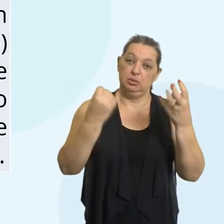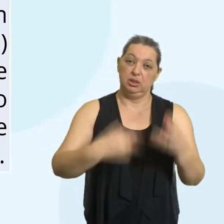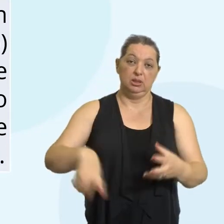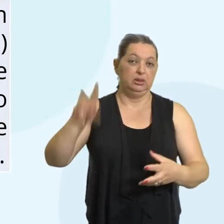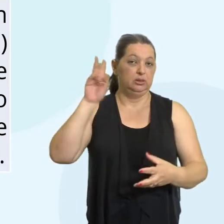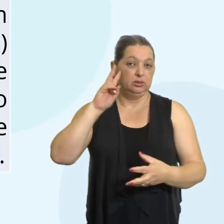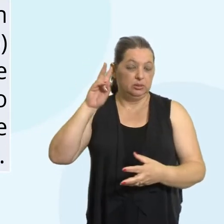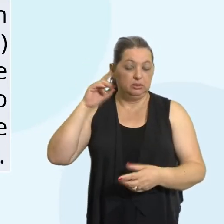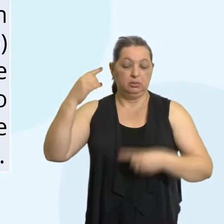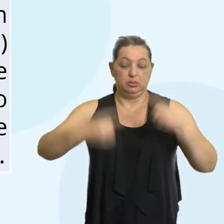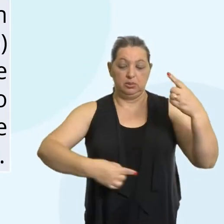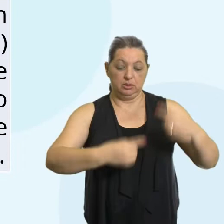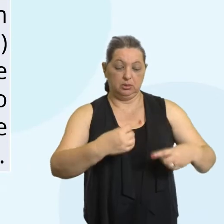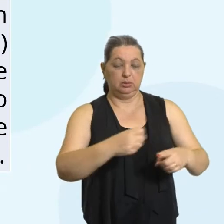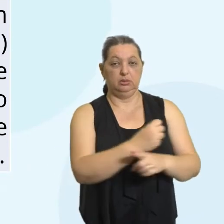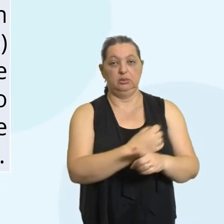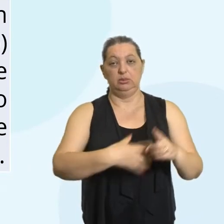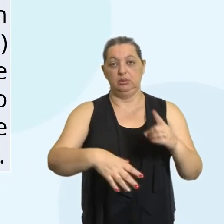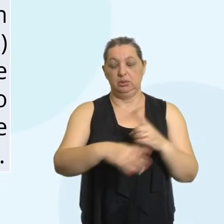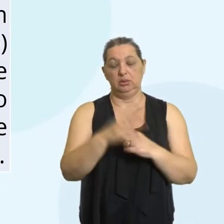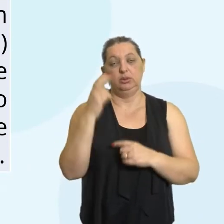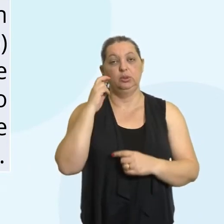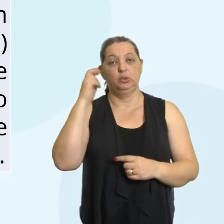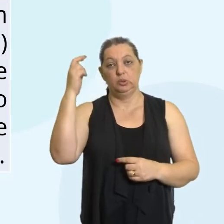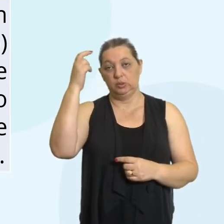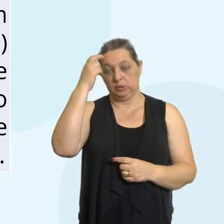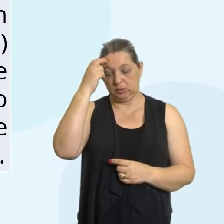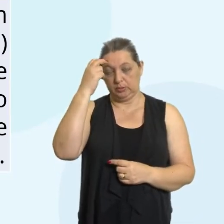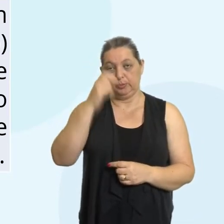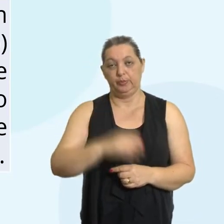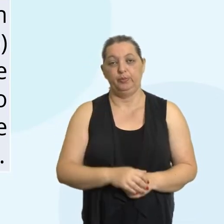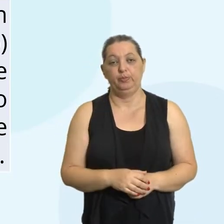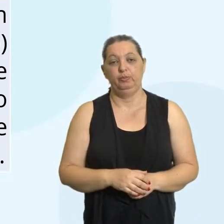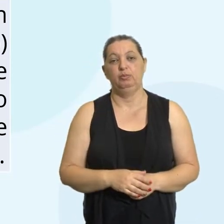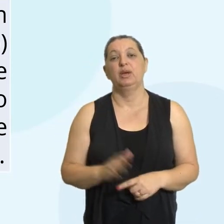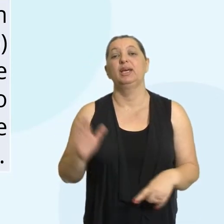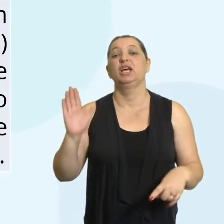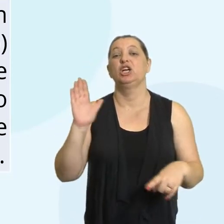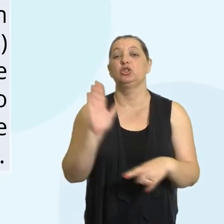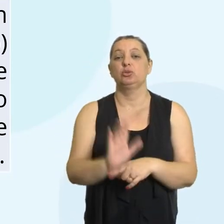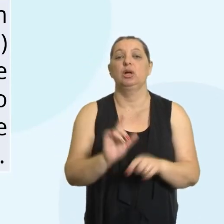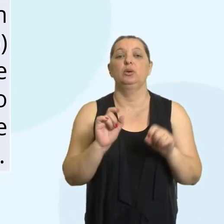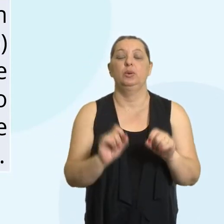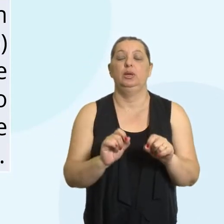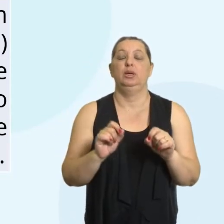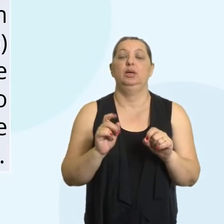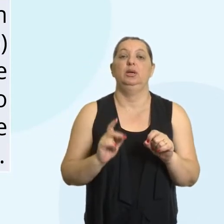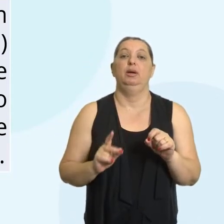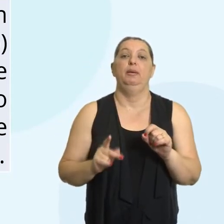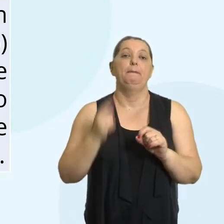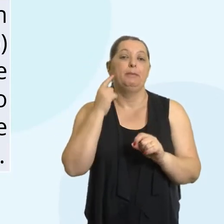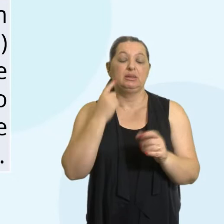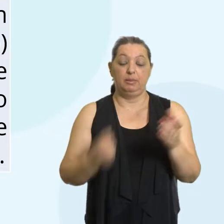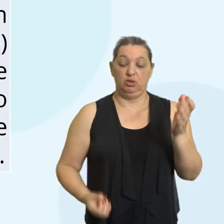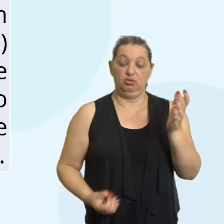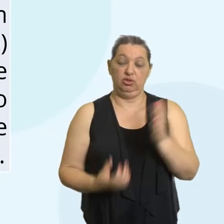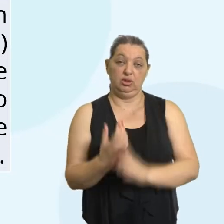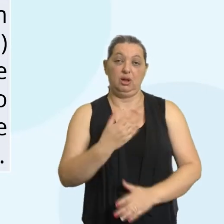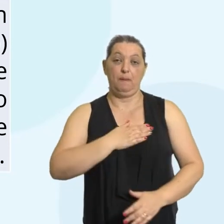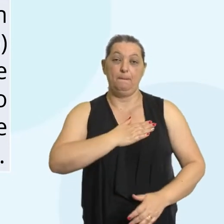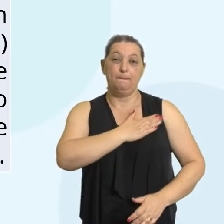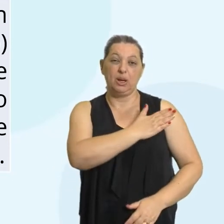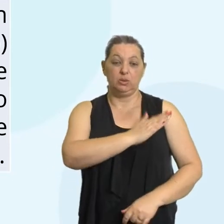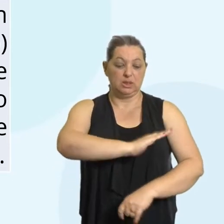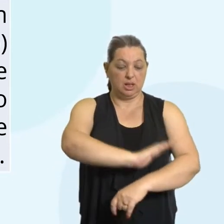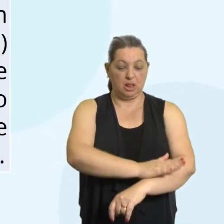geográficas sociais culturais que ajudaram a colocar o racismo eo Preconceito No Brasil como uma política de estado